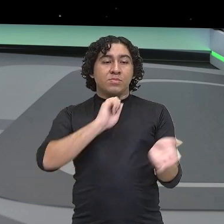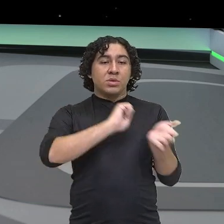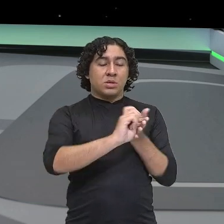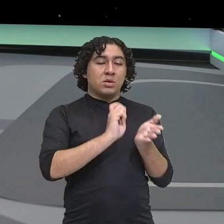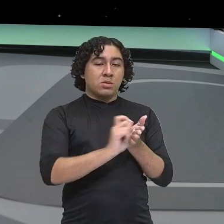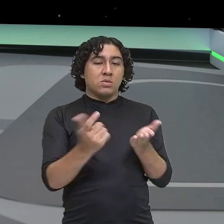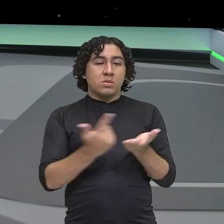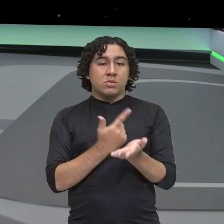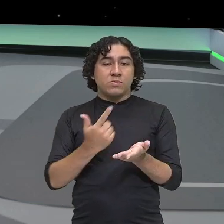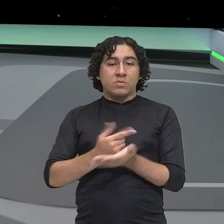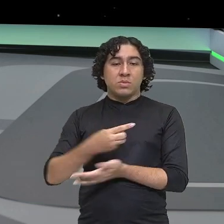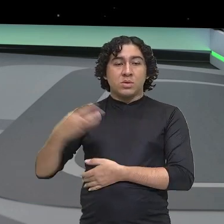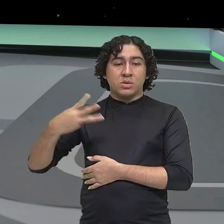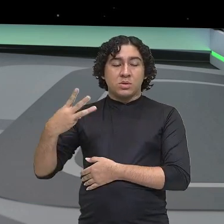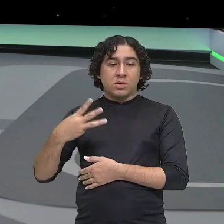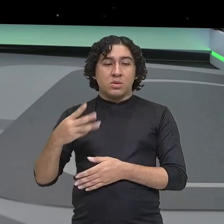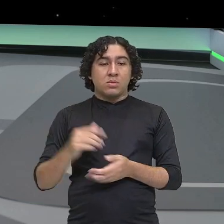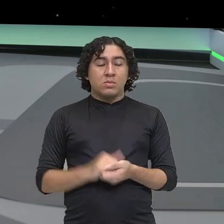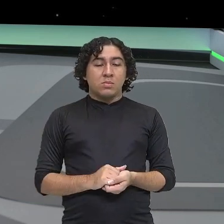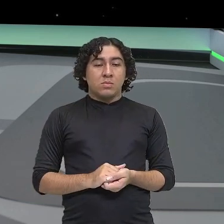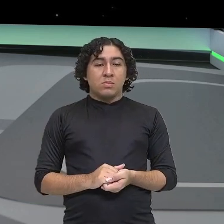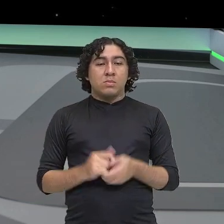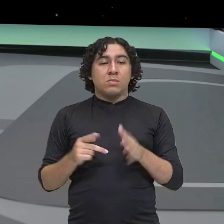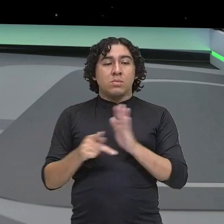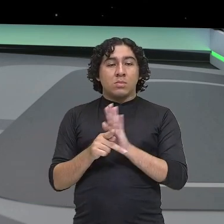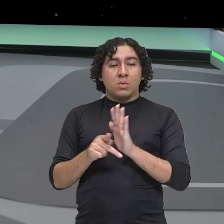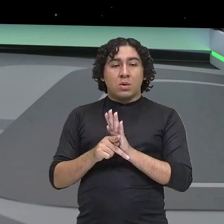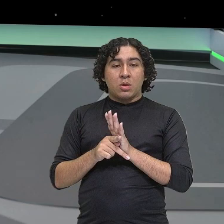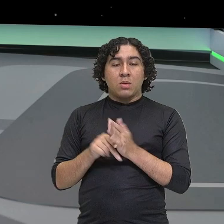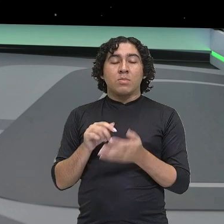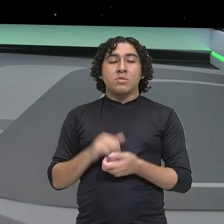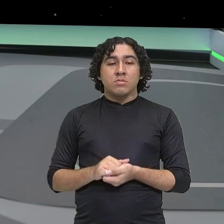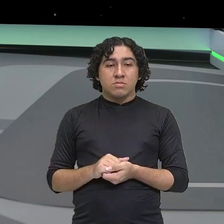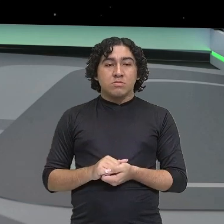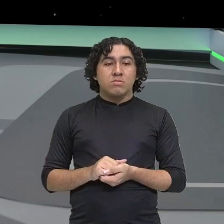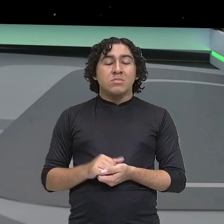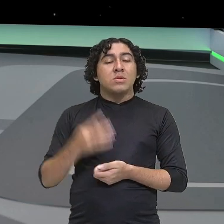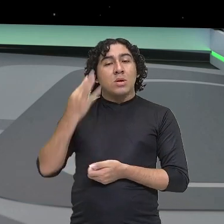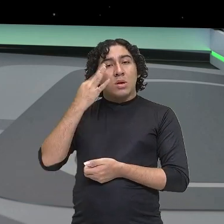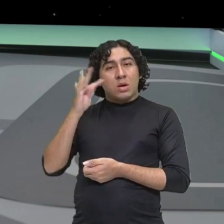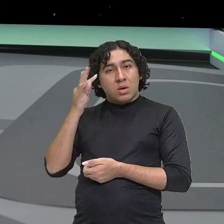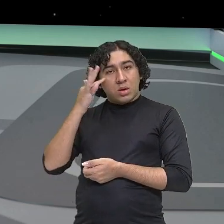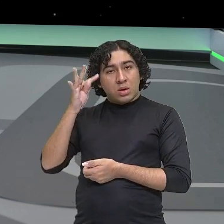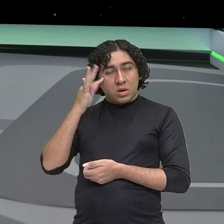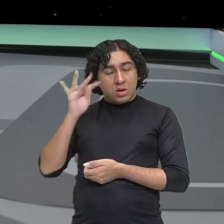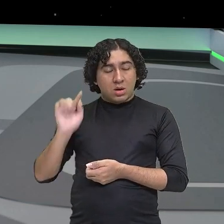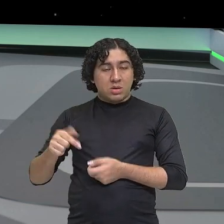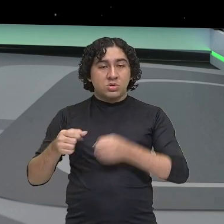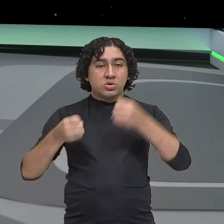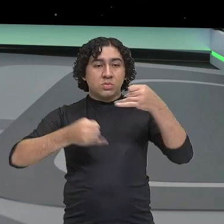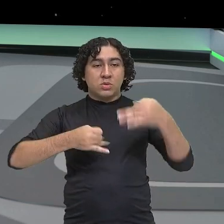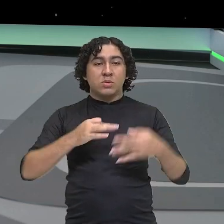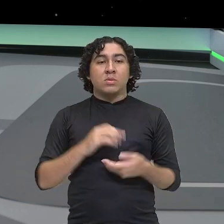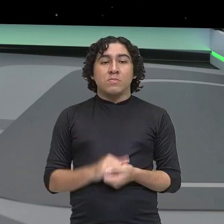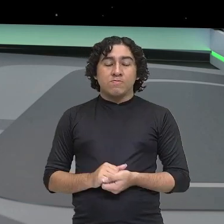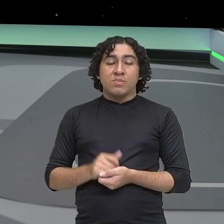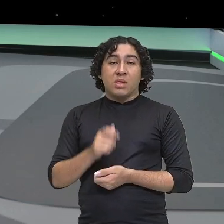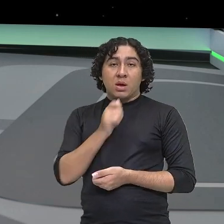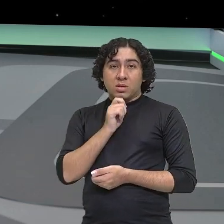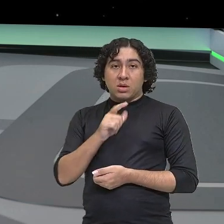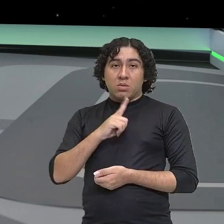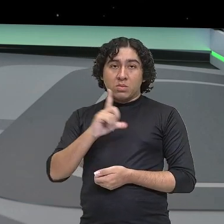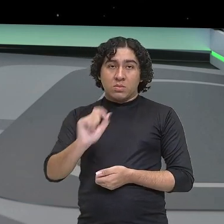livro terceiro do princípio de Newton. E ele aplica da seguinte forma, olha só, ainda você tem